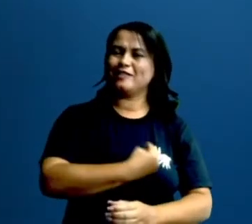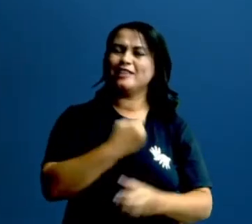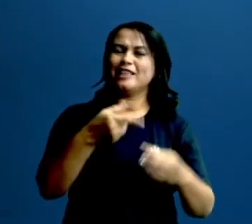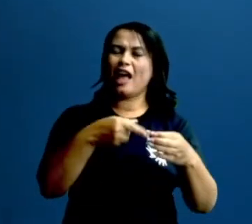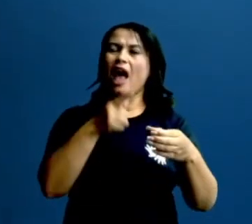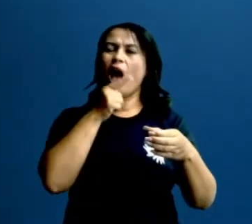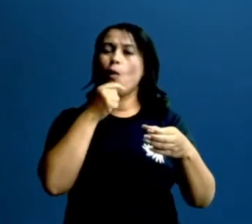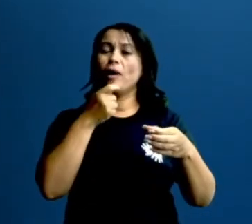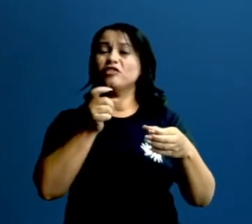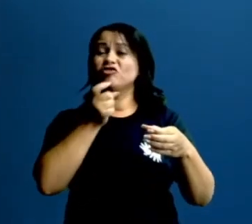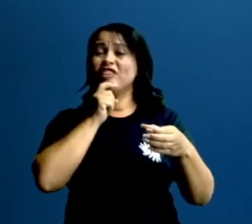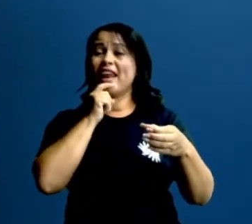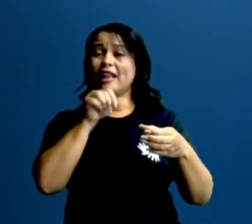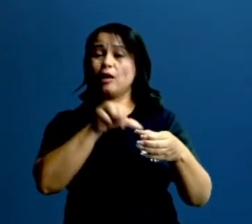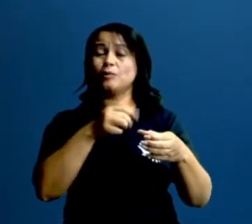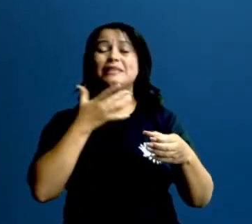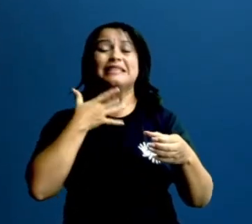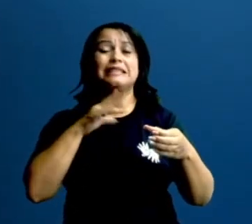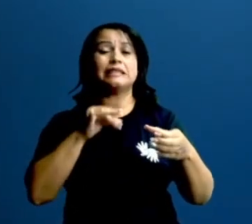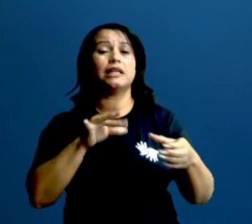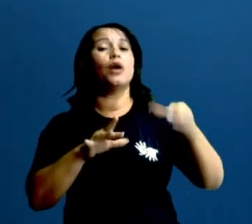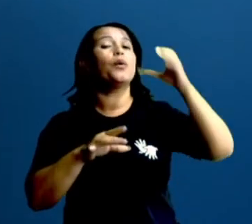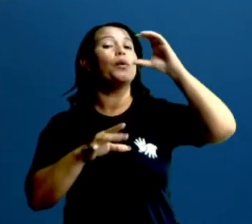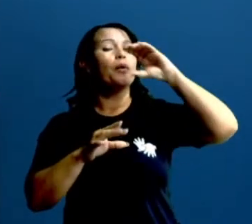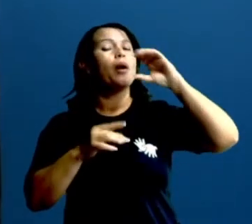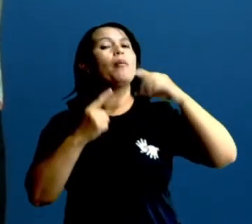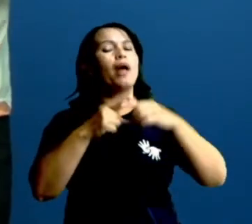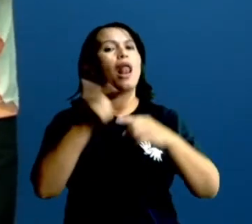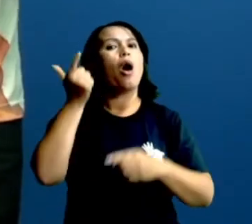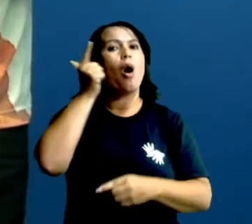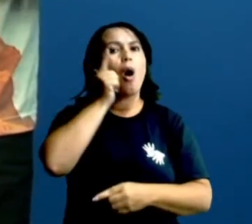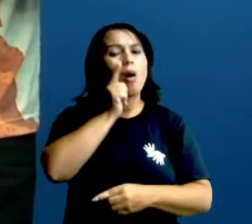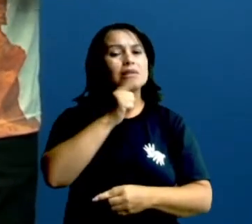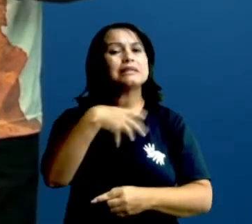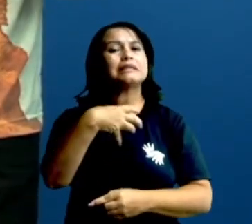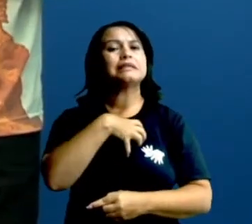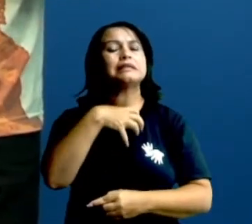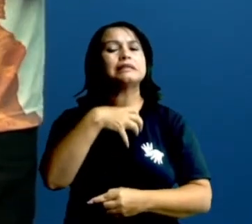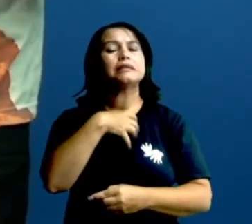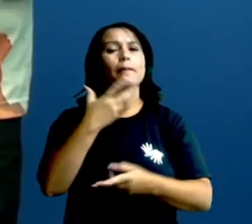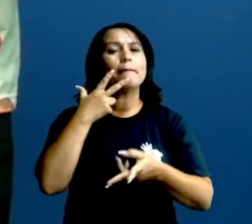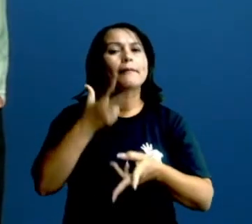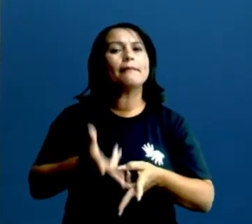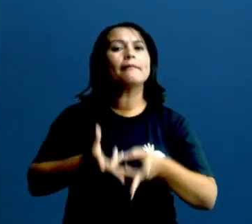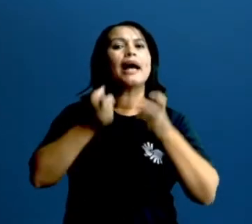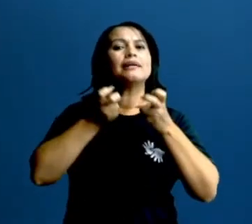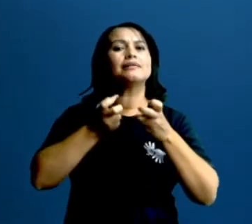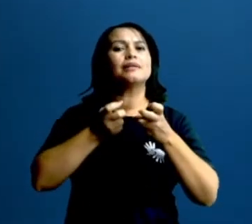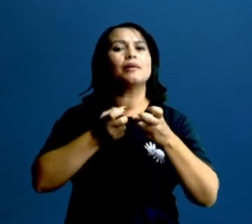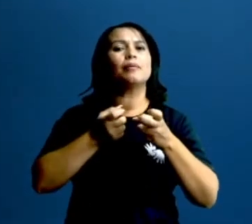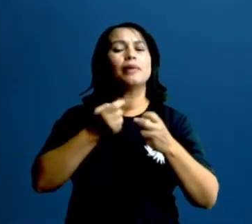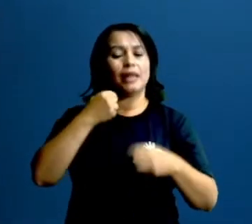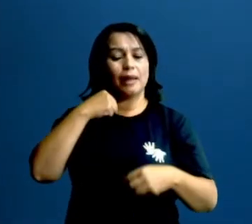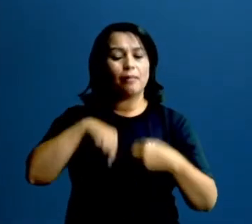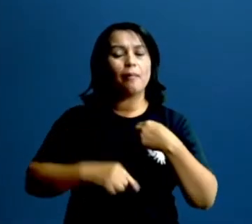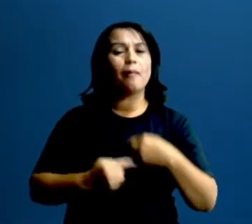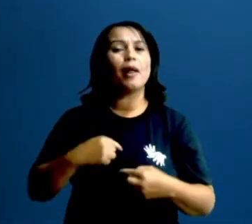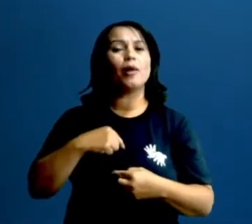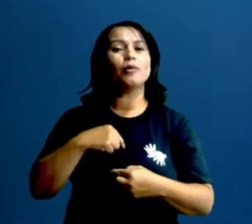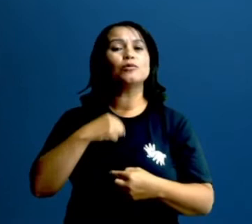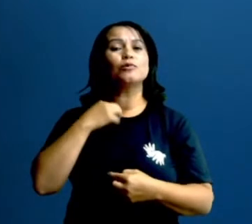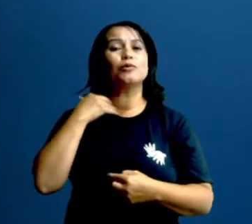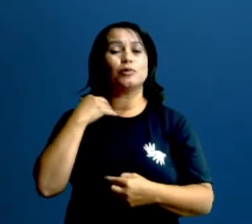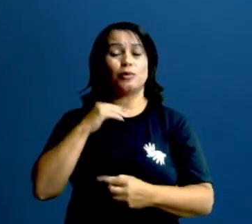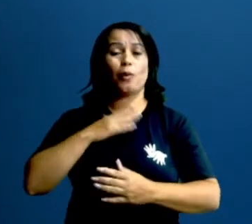copinho de água gelada, quando a gente está com muita sede. Justamente, ela consegue ser sentida, ser percebida pelos nossos órgãos, tá